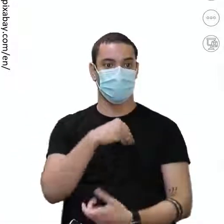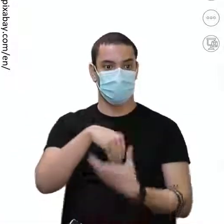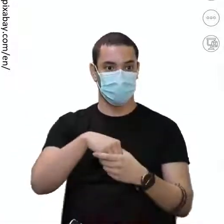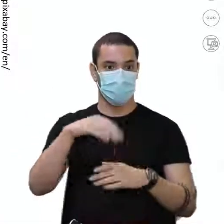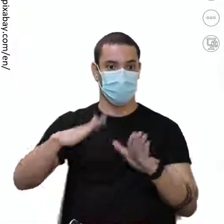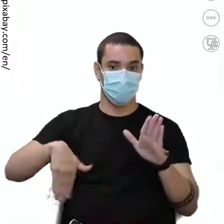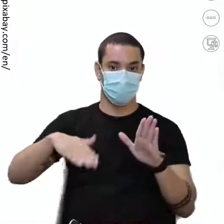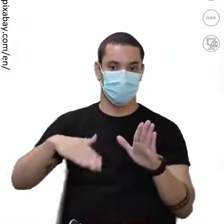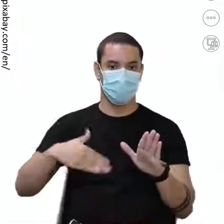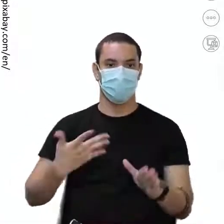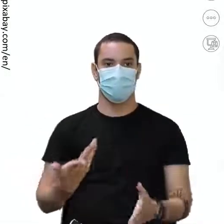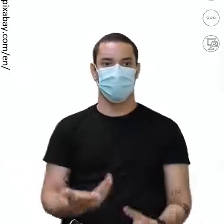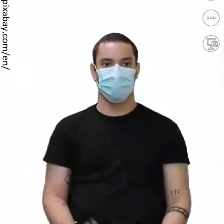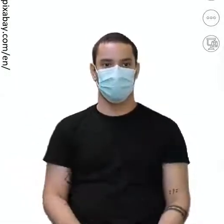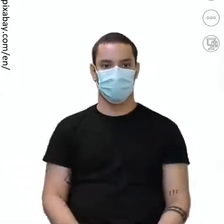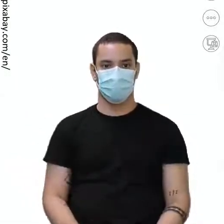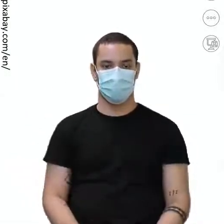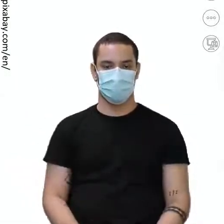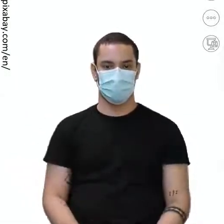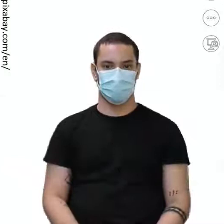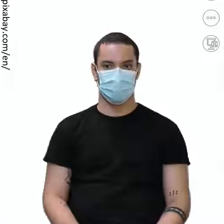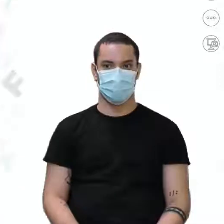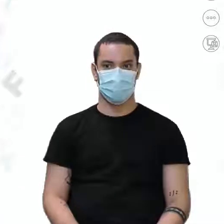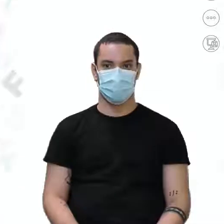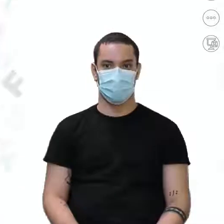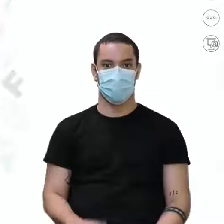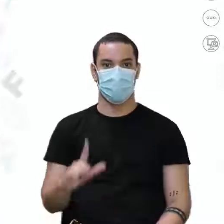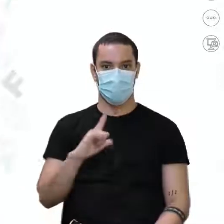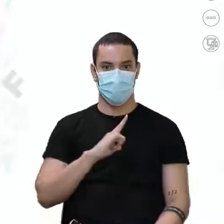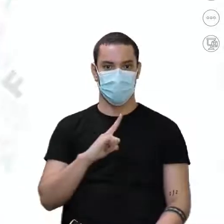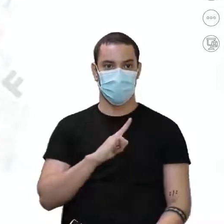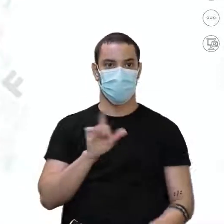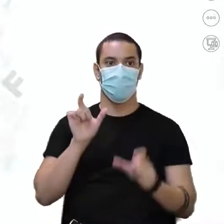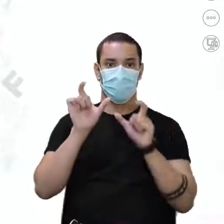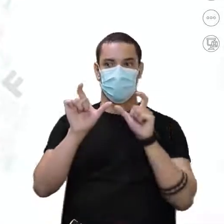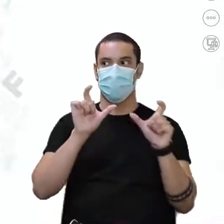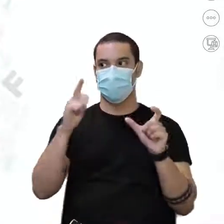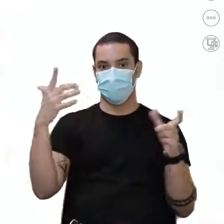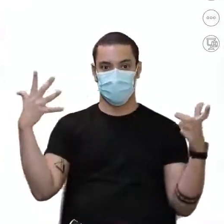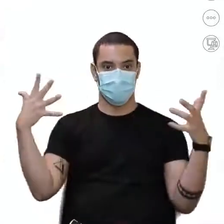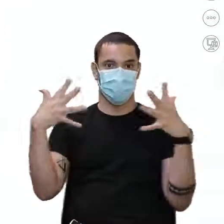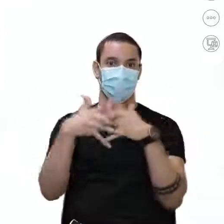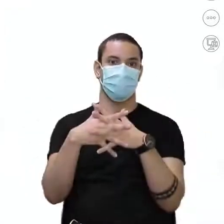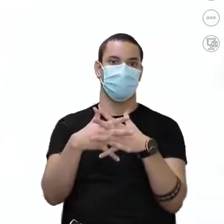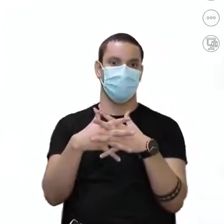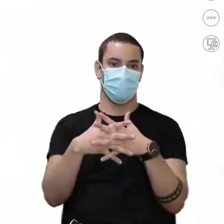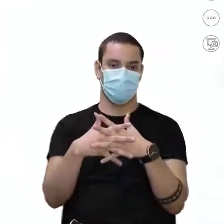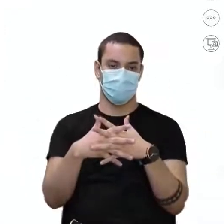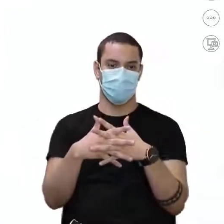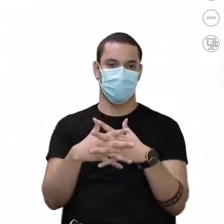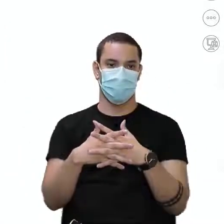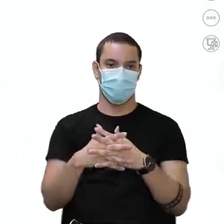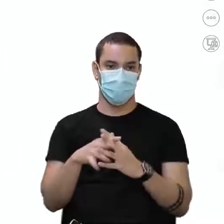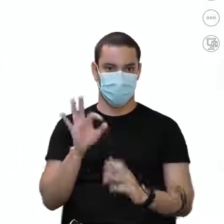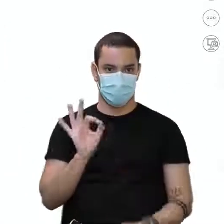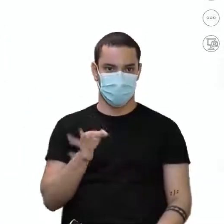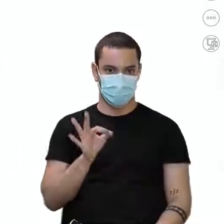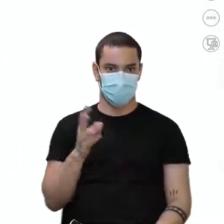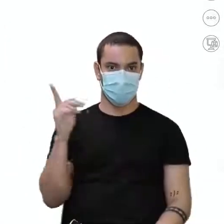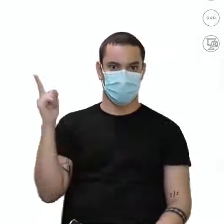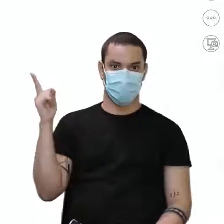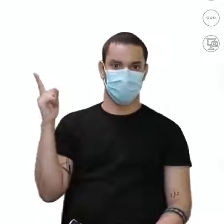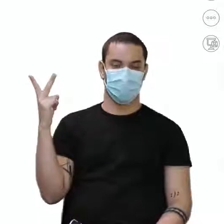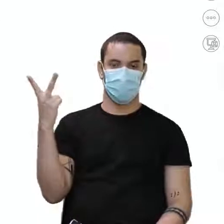nadando? Tudo bem? Aí nós temos aí as nossas confusing words, que foram as palavras